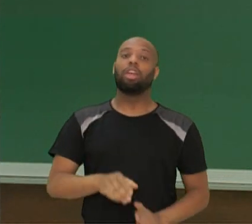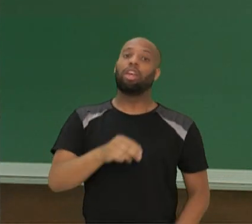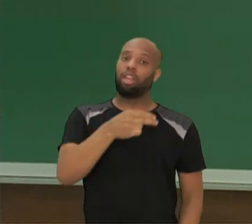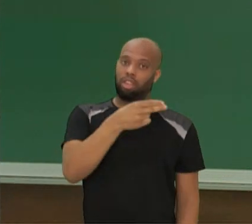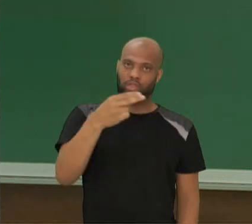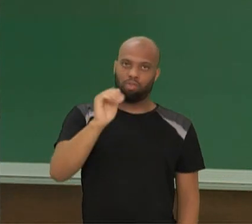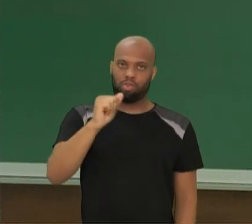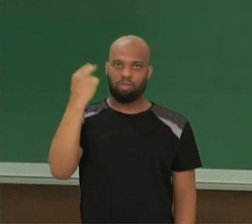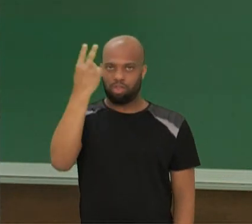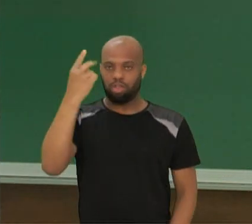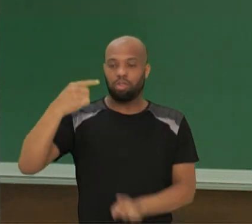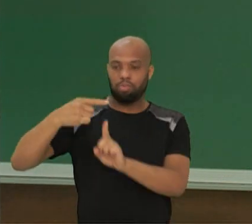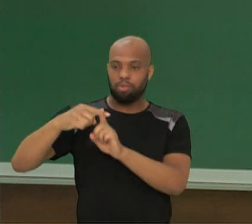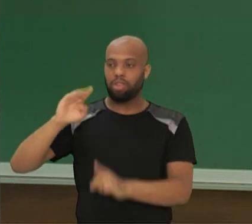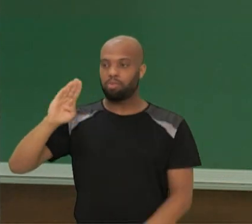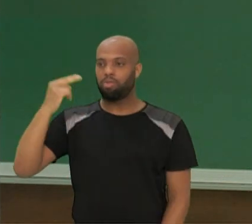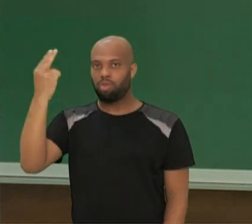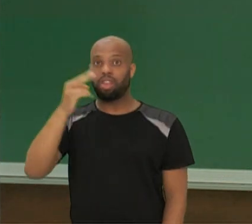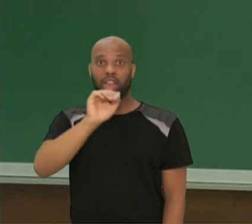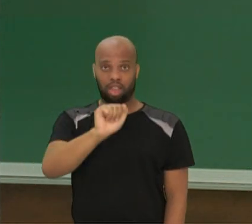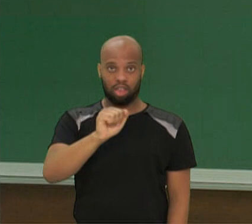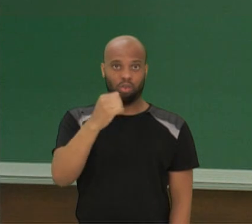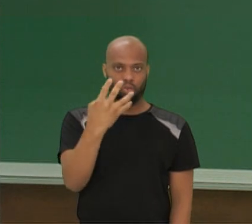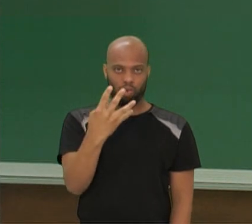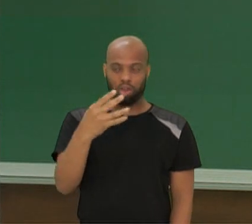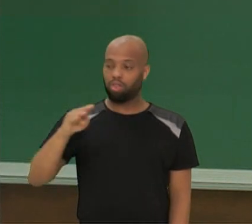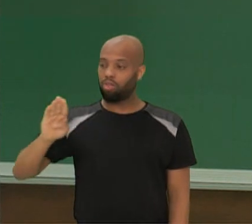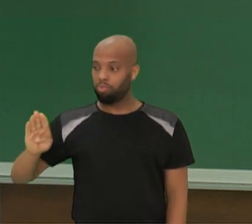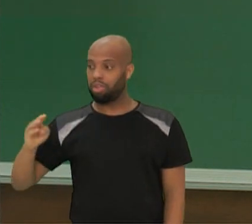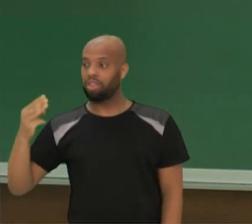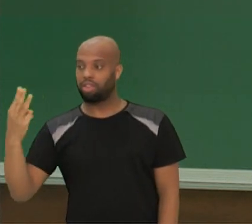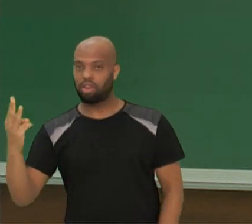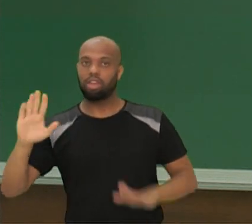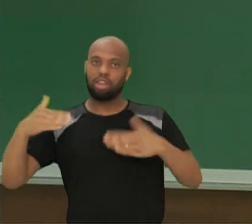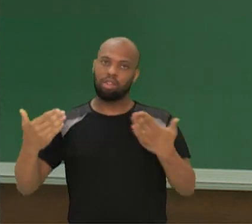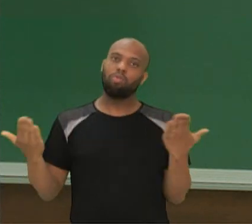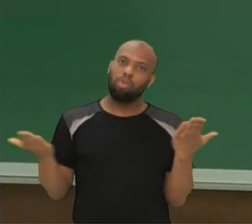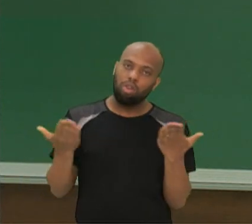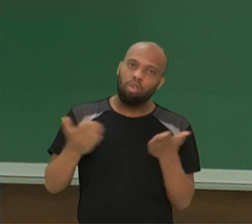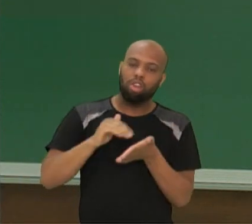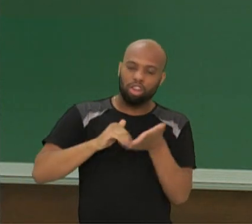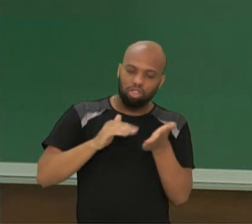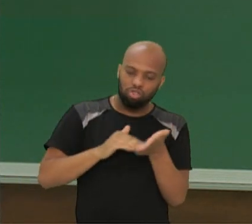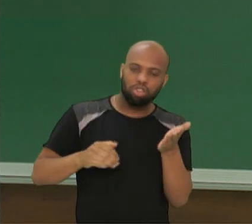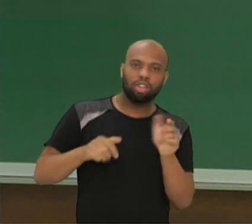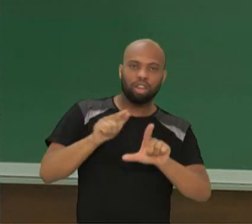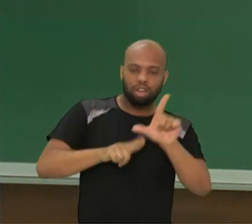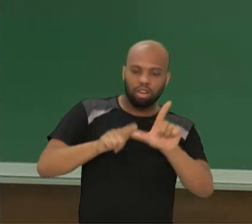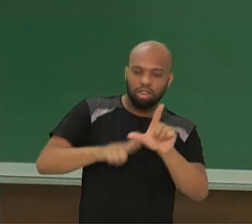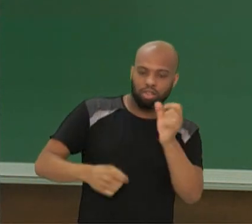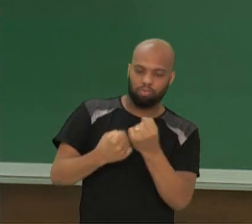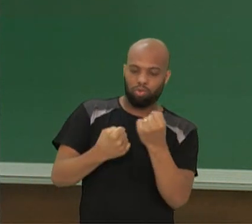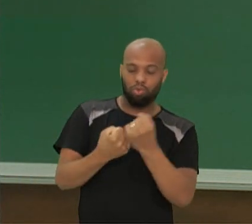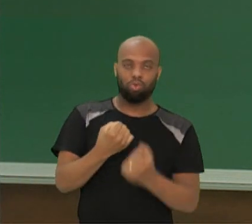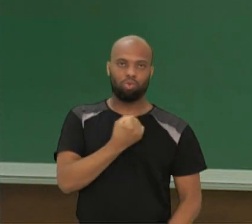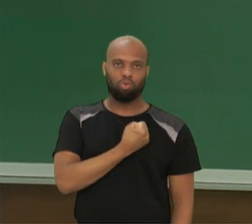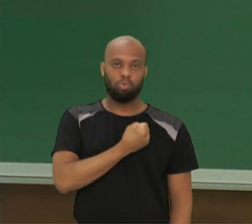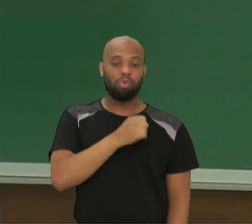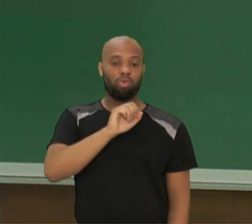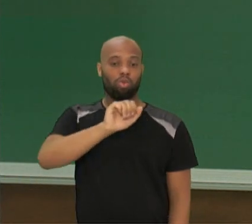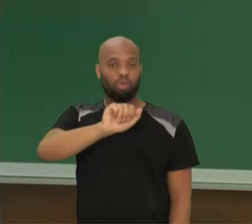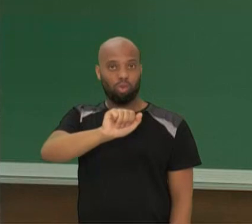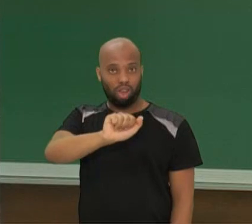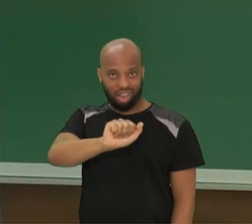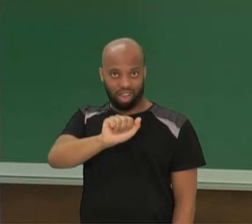B ao quadrado. Temos que o A vale 4, que o B vale 3, então vou substituir. A ao quadrado é